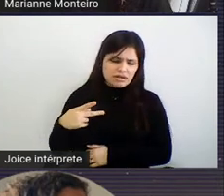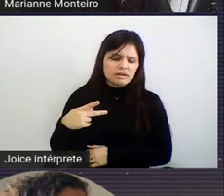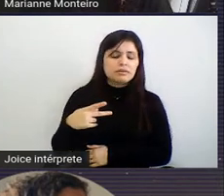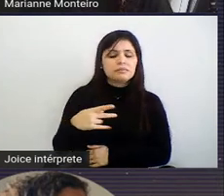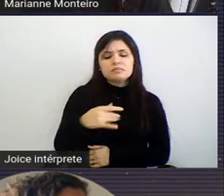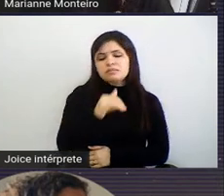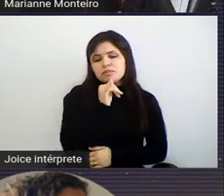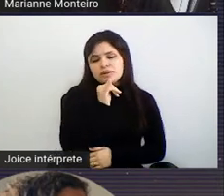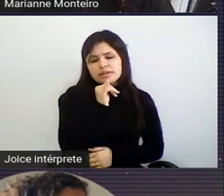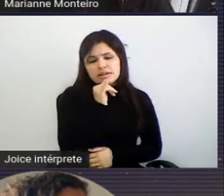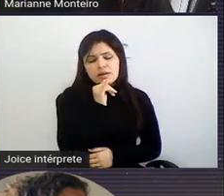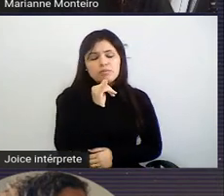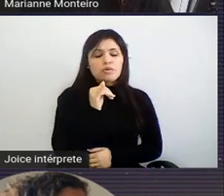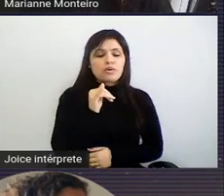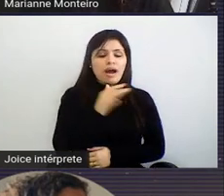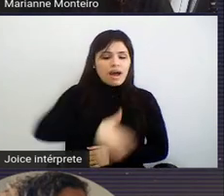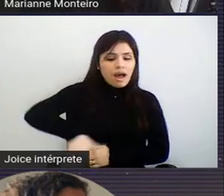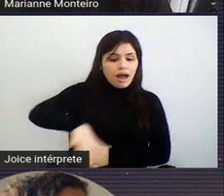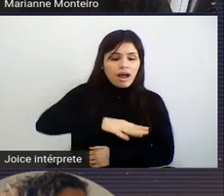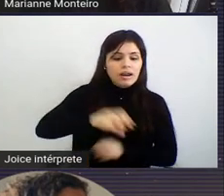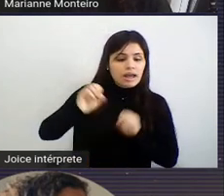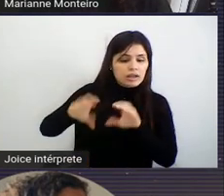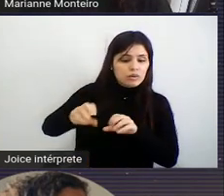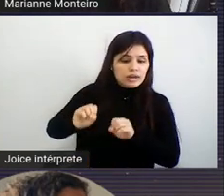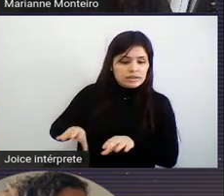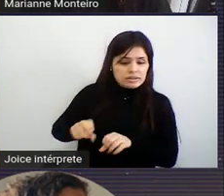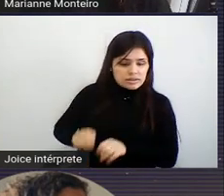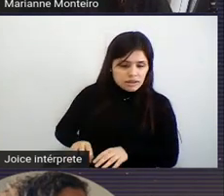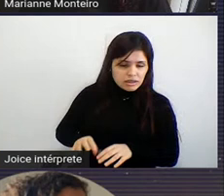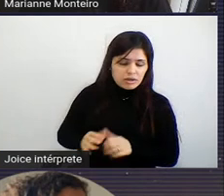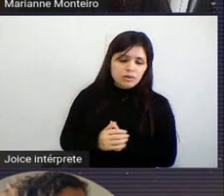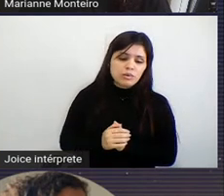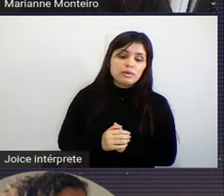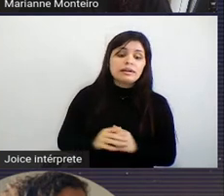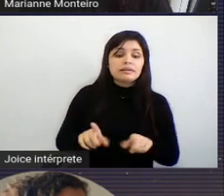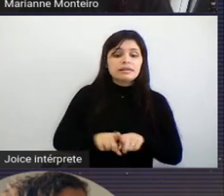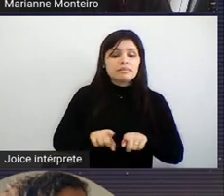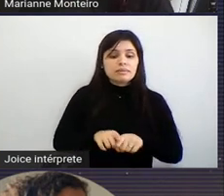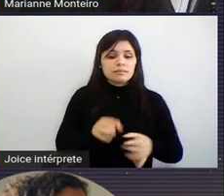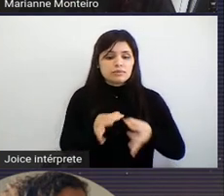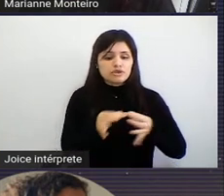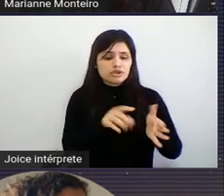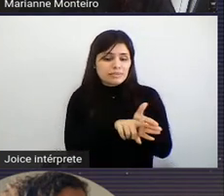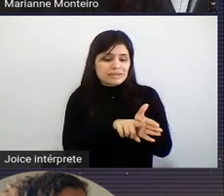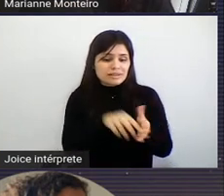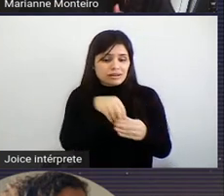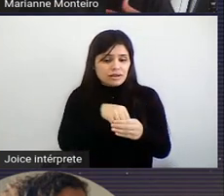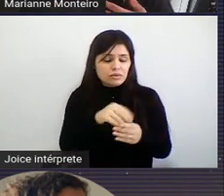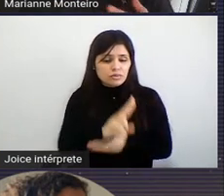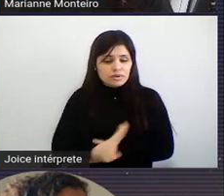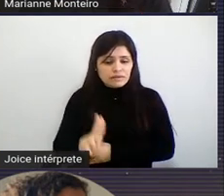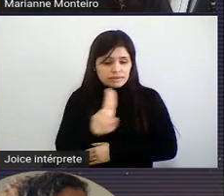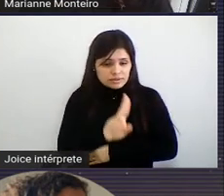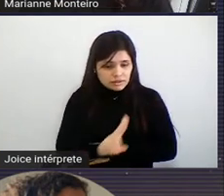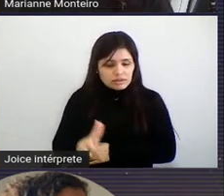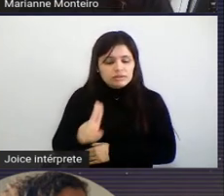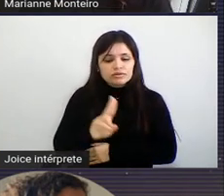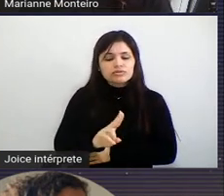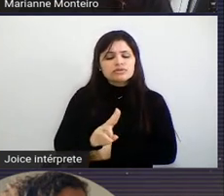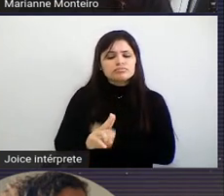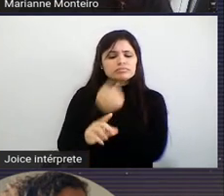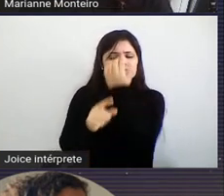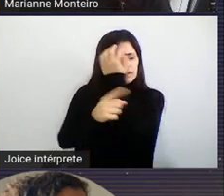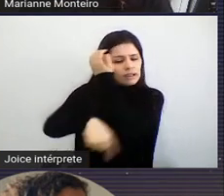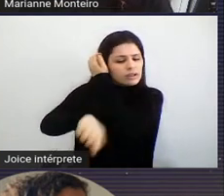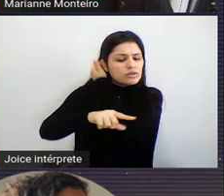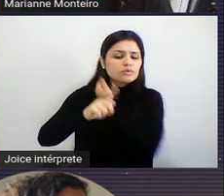envolver com educação e ensino, até projetos de pesquisa na universidade, todos vão trazer diferentes